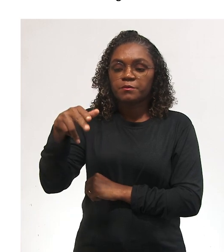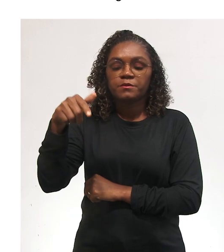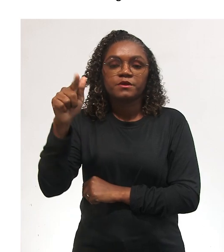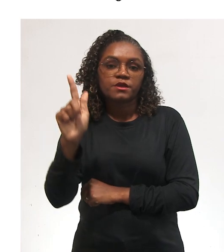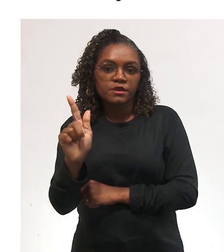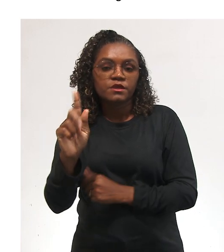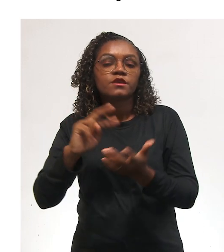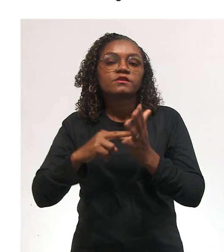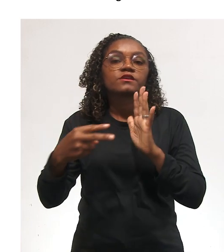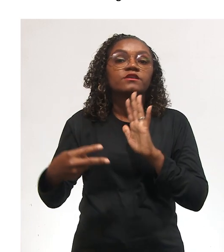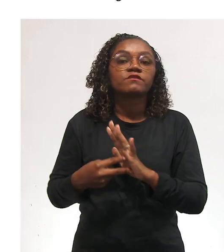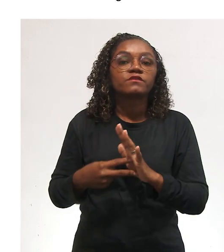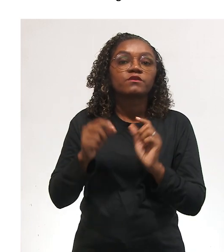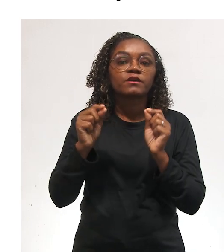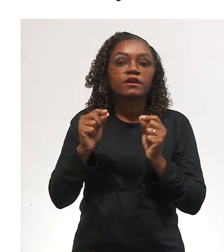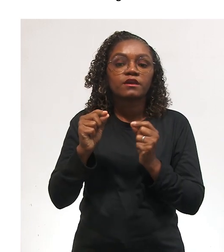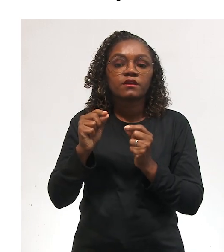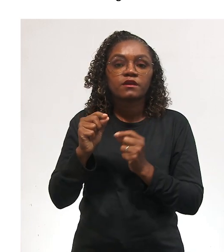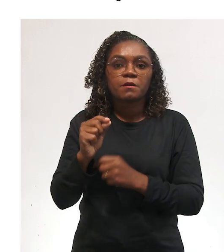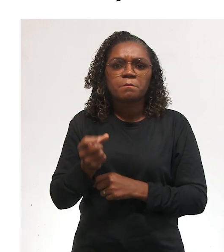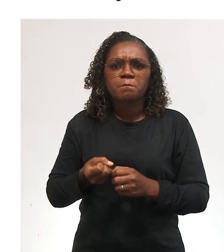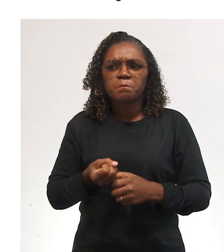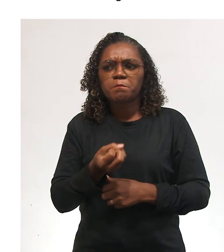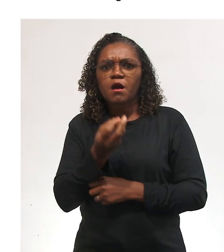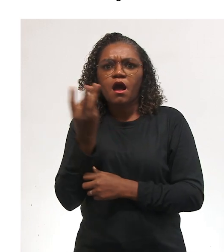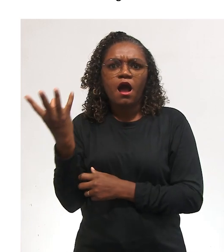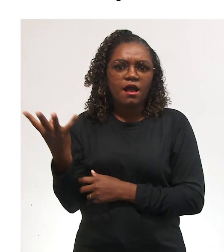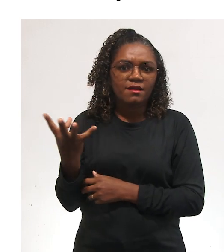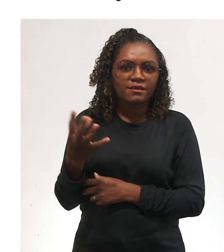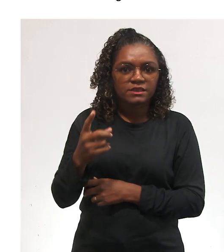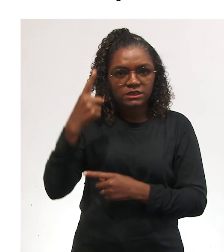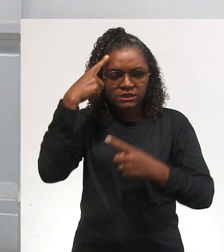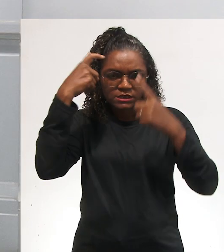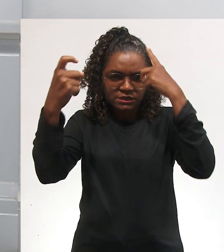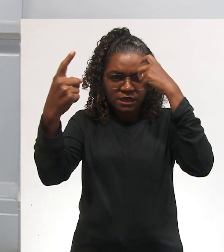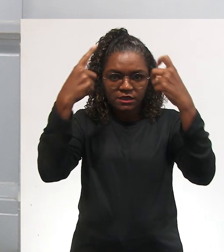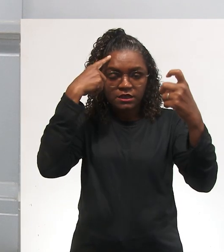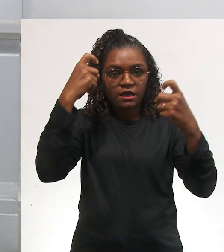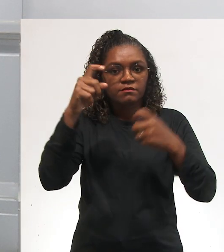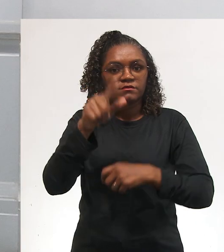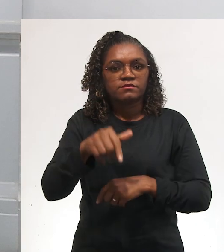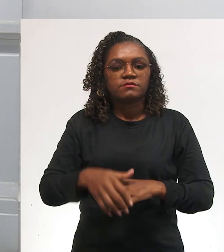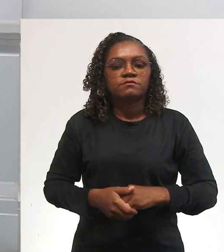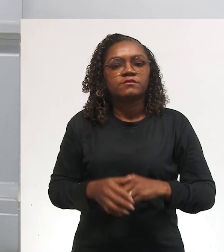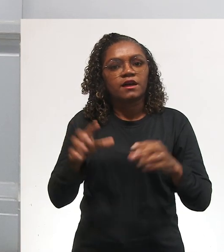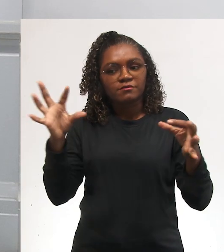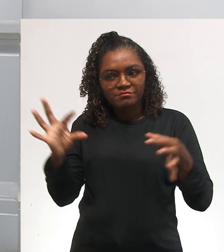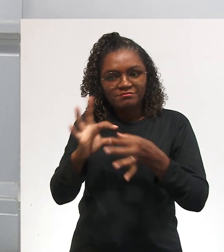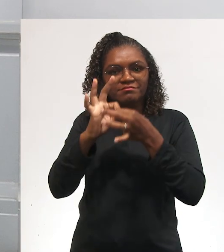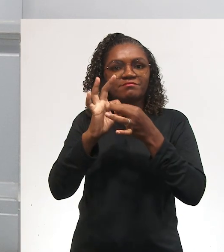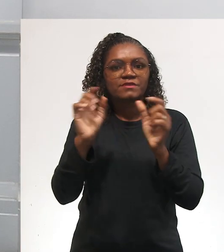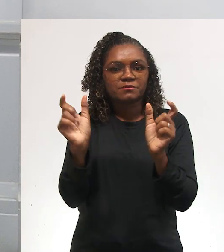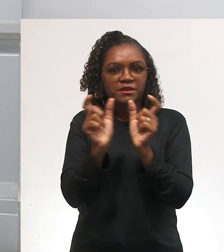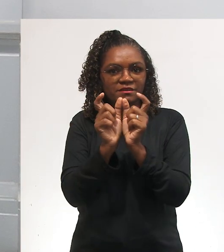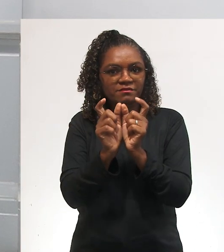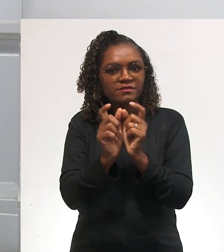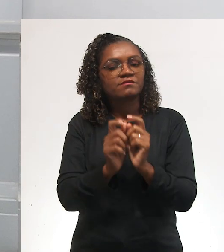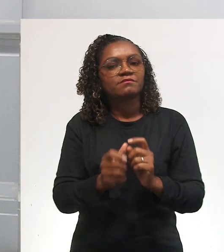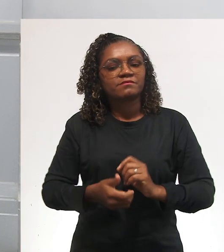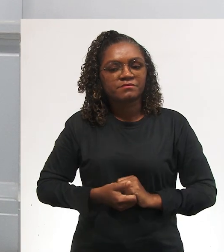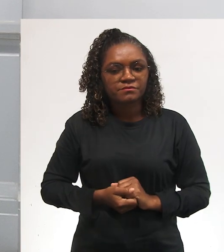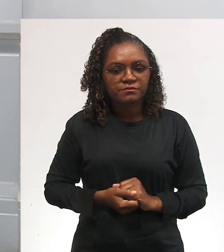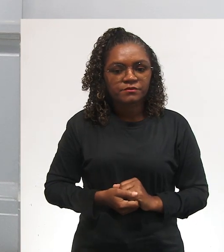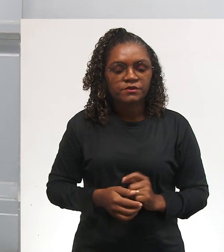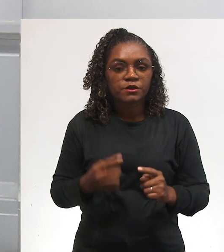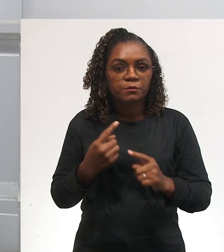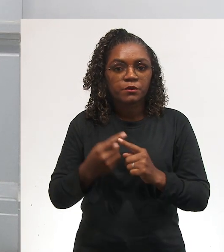de ideias, chuva de opiniões, de sugestões, de ver um determinado problema e buscar